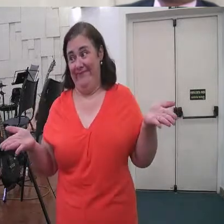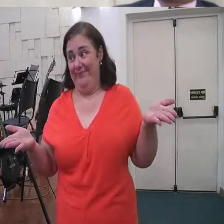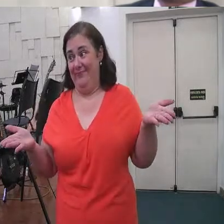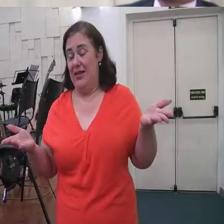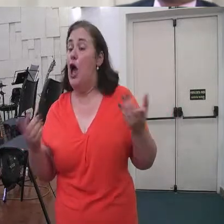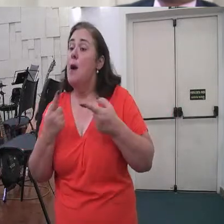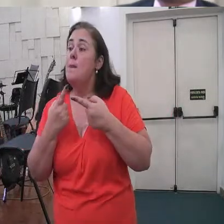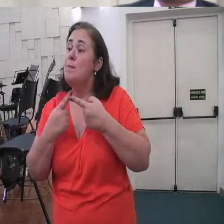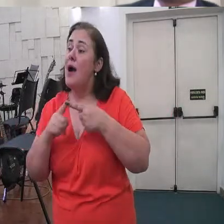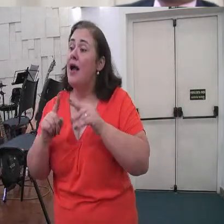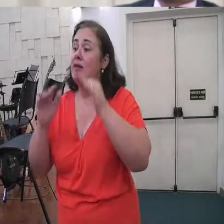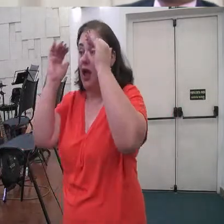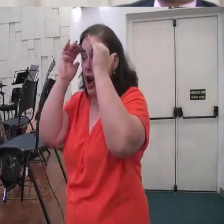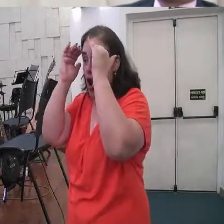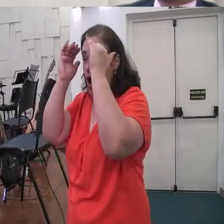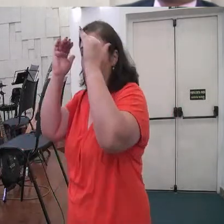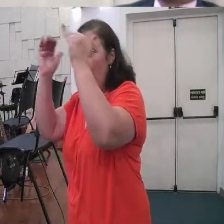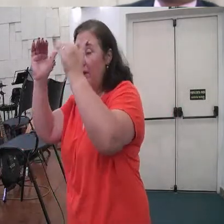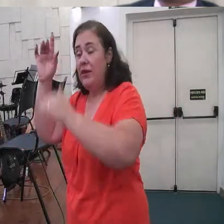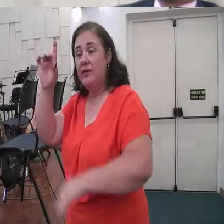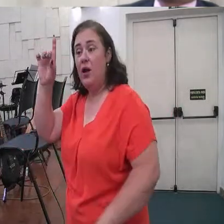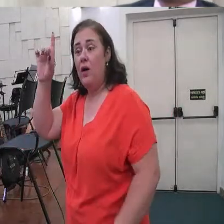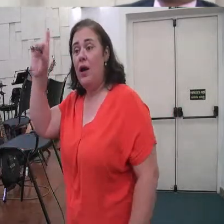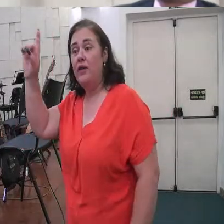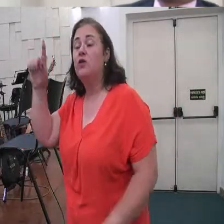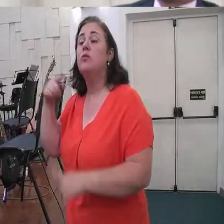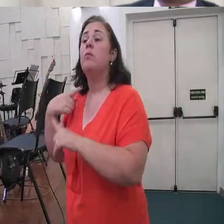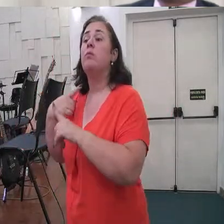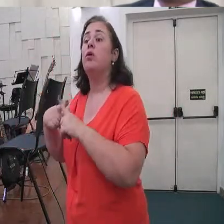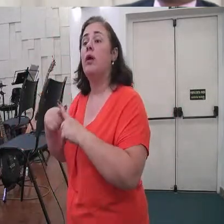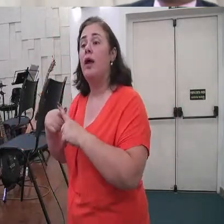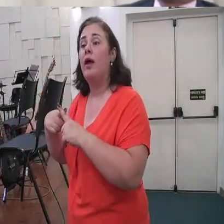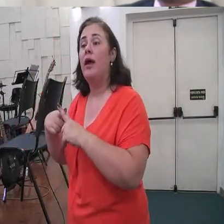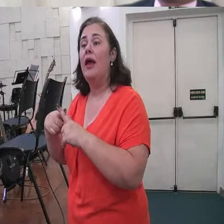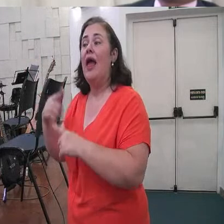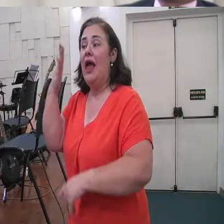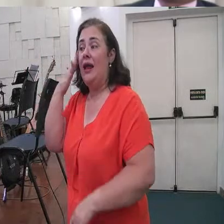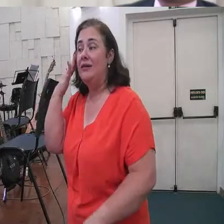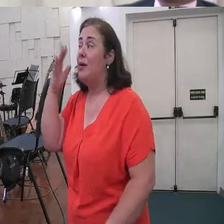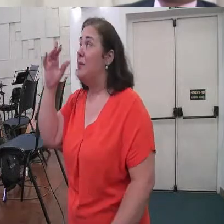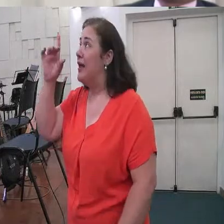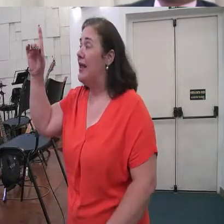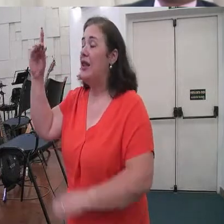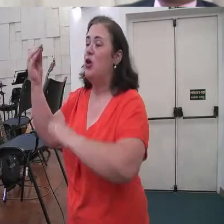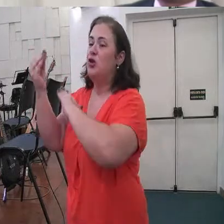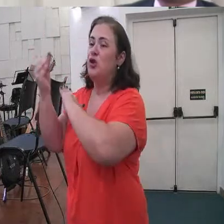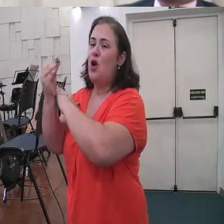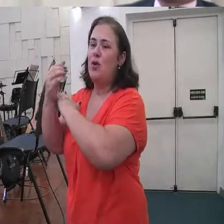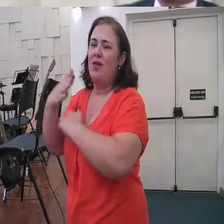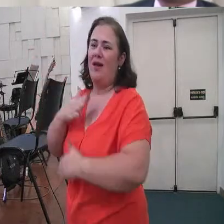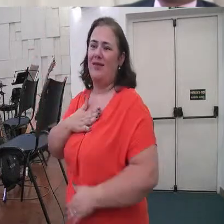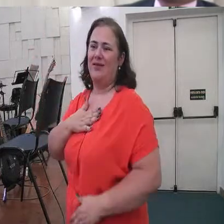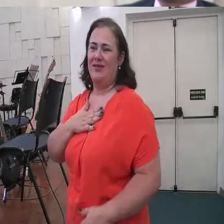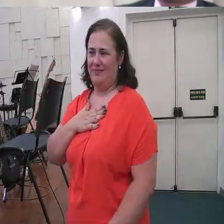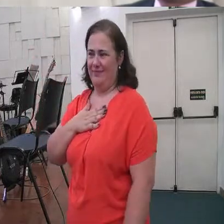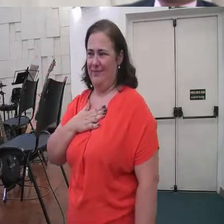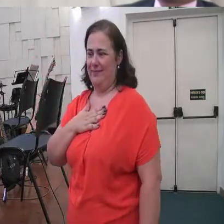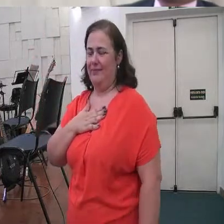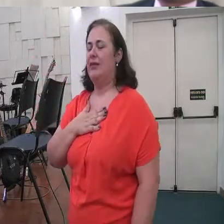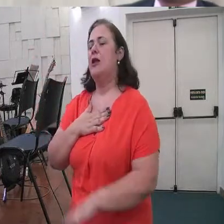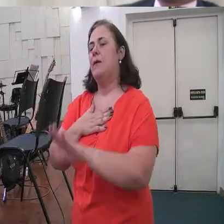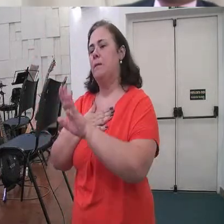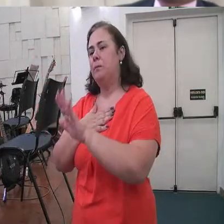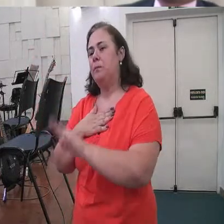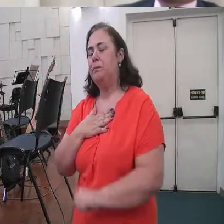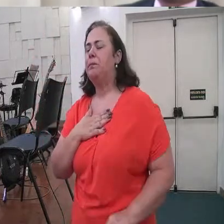Sabe, irmãos, um menino de 6 anos queria porque queria comer farinha láctea. A mãe ponderou: agora